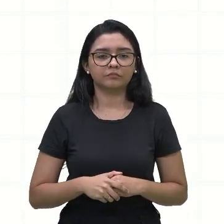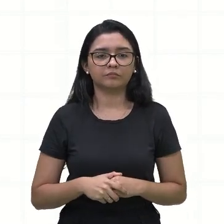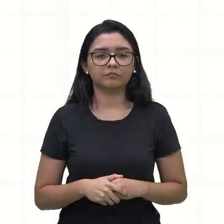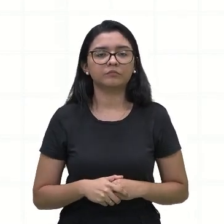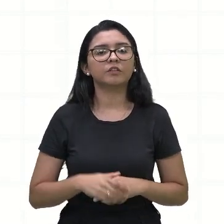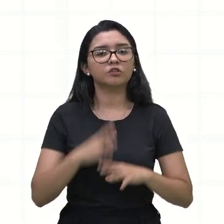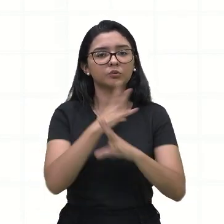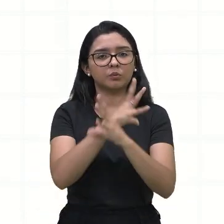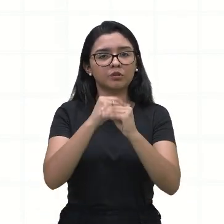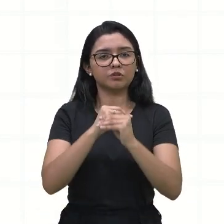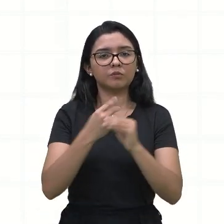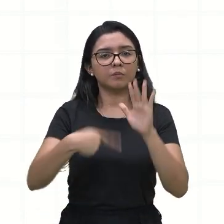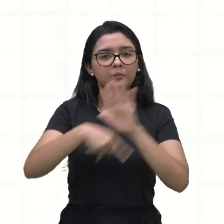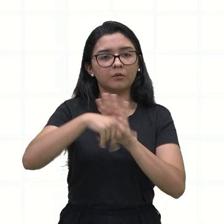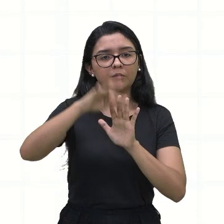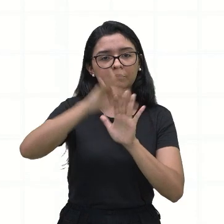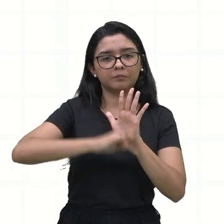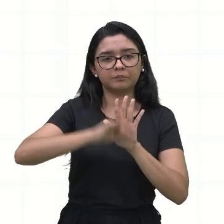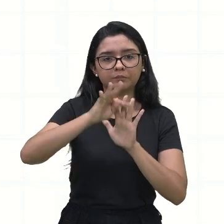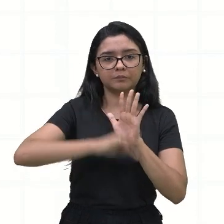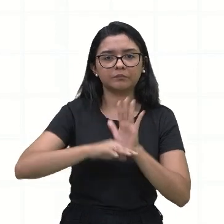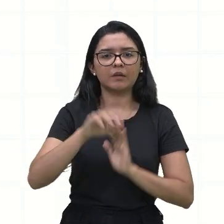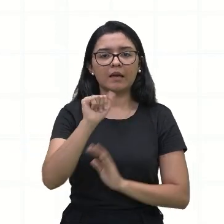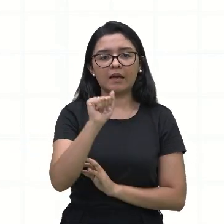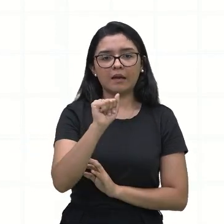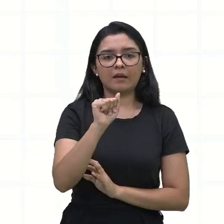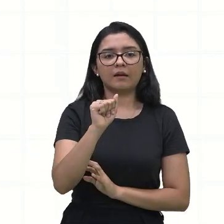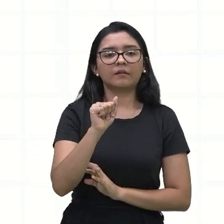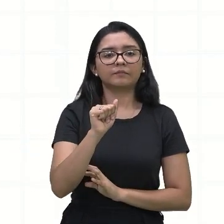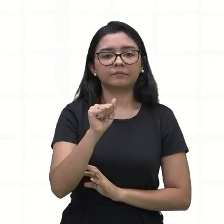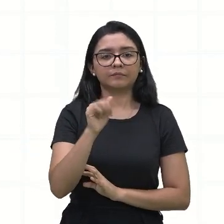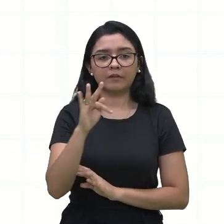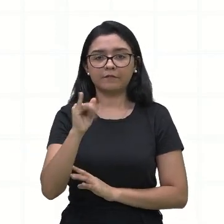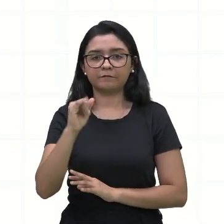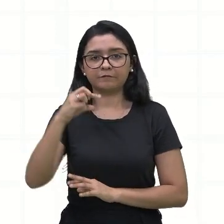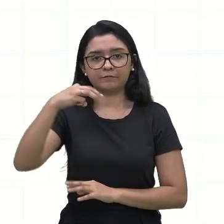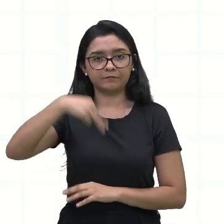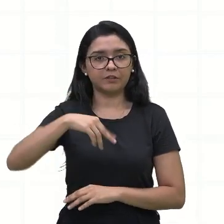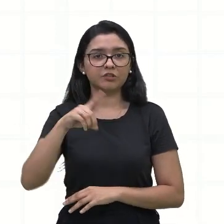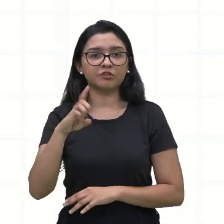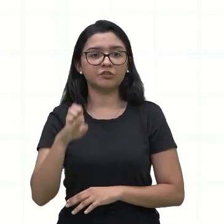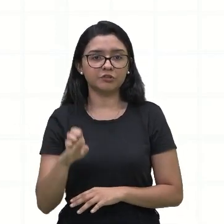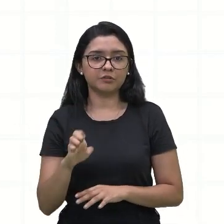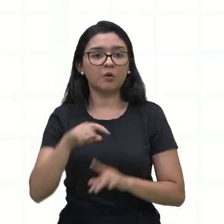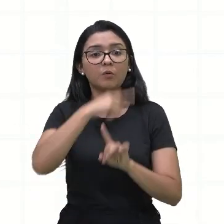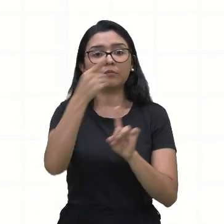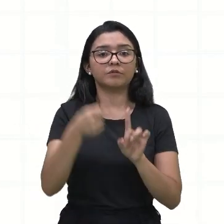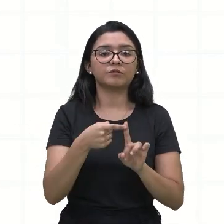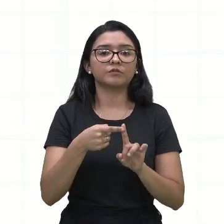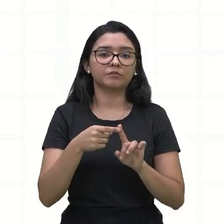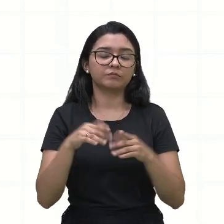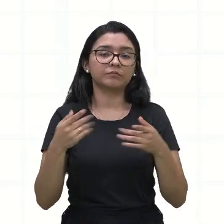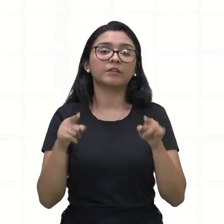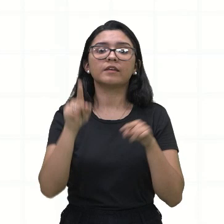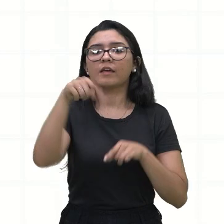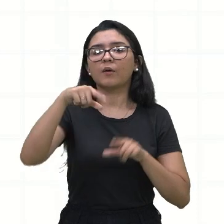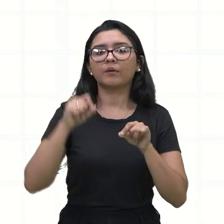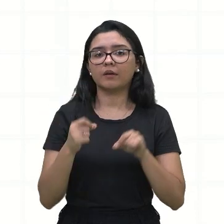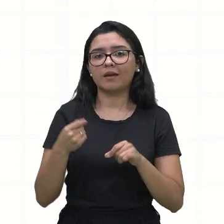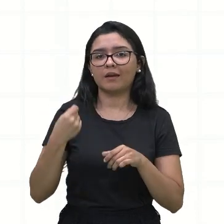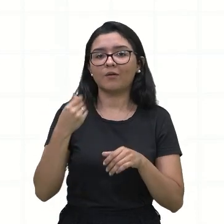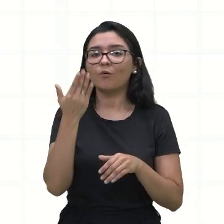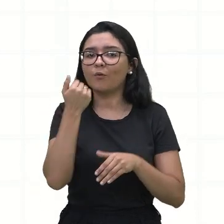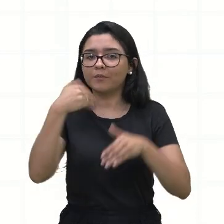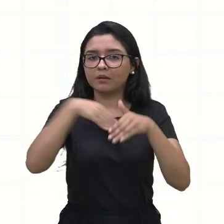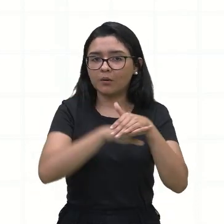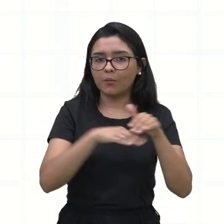desses conectivos, a fim de, ele vai trazer a ideia de finalidade. A finalidade, o que era? Abastecer a sua despensa.